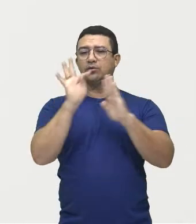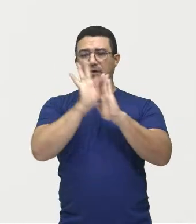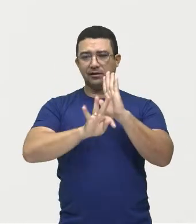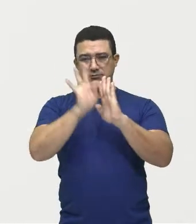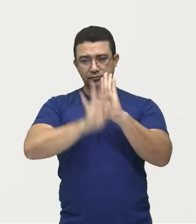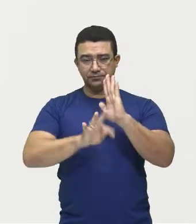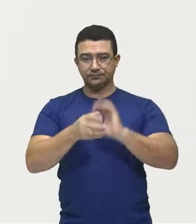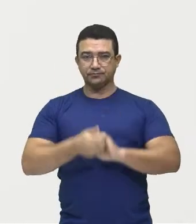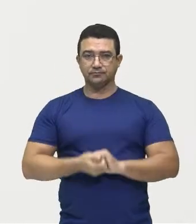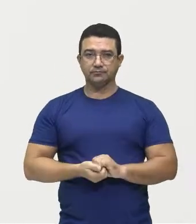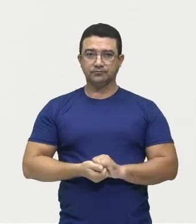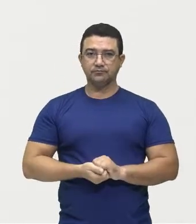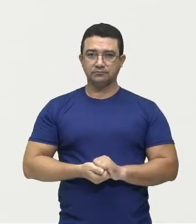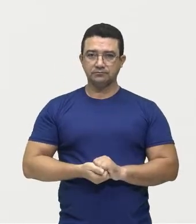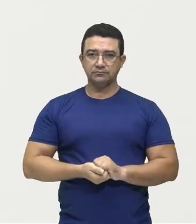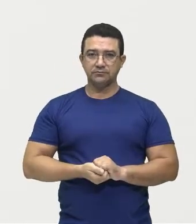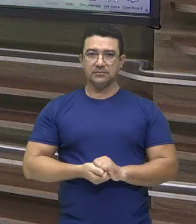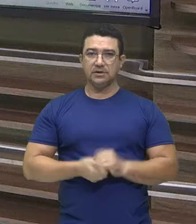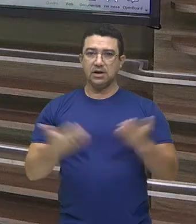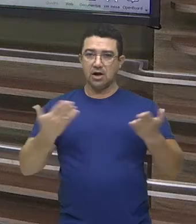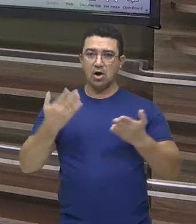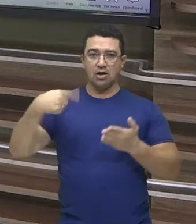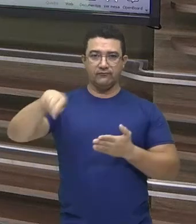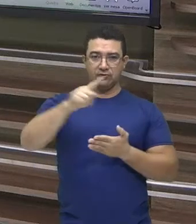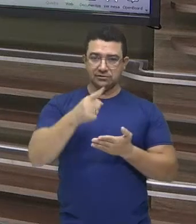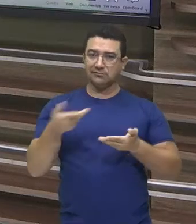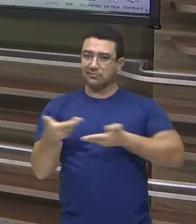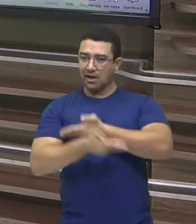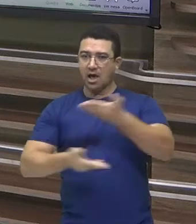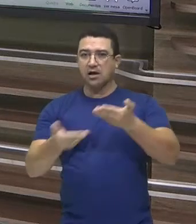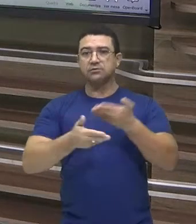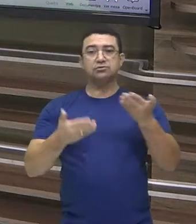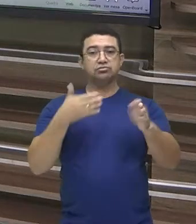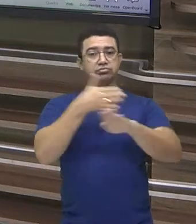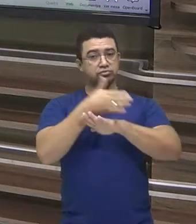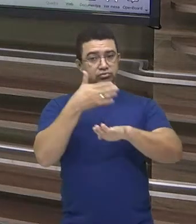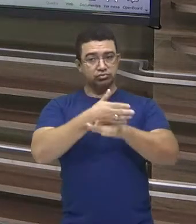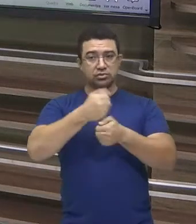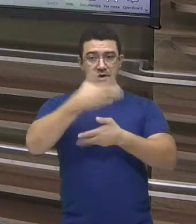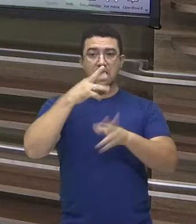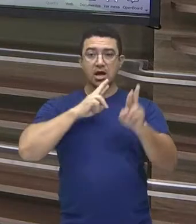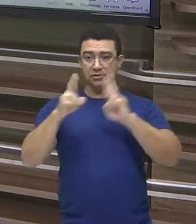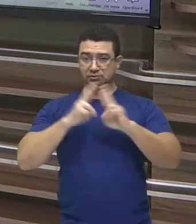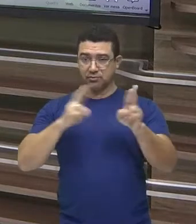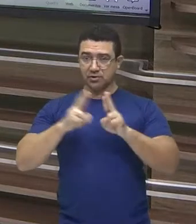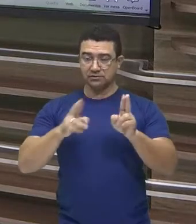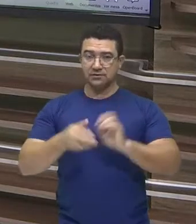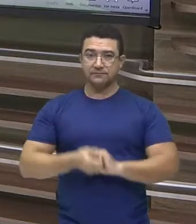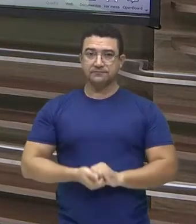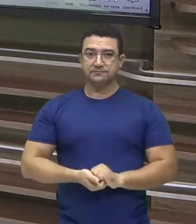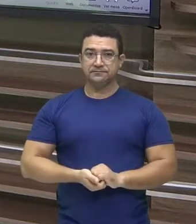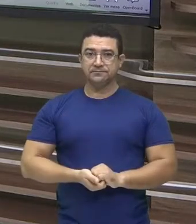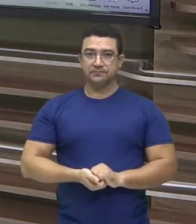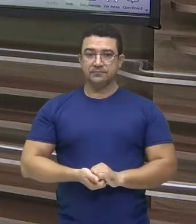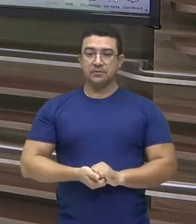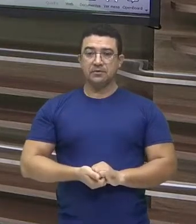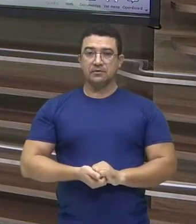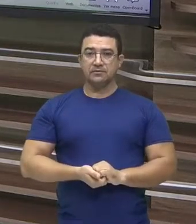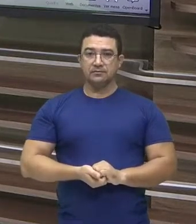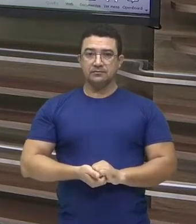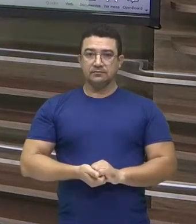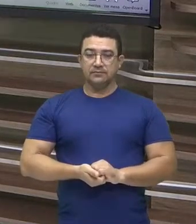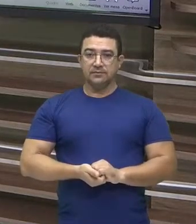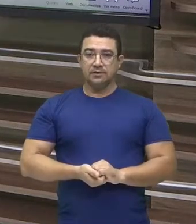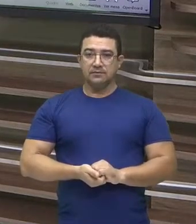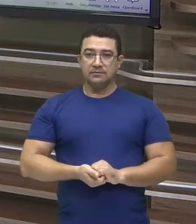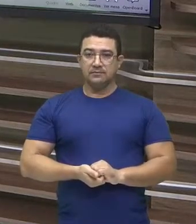queria dar espaço para vocês interagirem com a gente, mandarem a resposta que vocês acham ser a resposta correta.